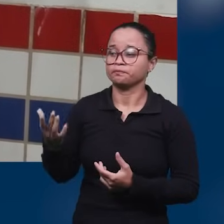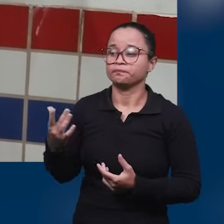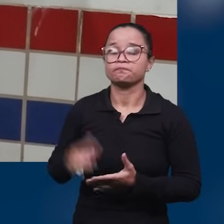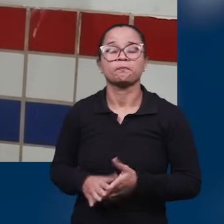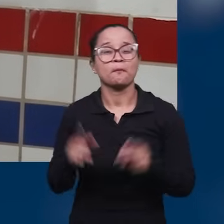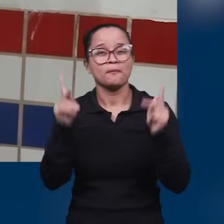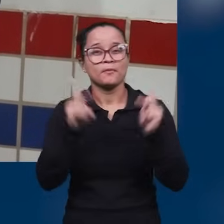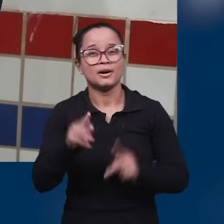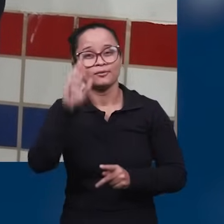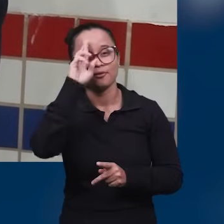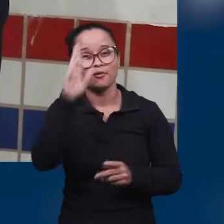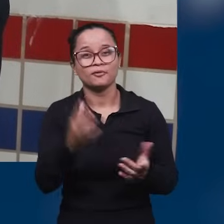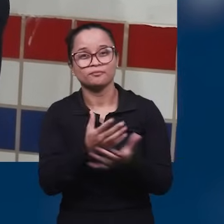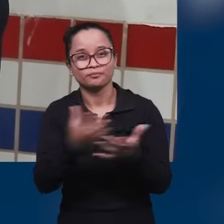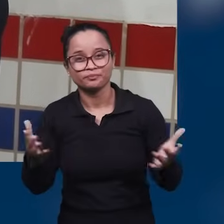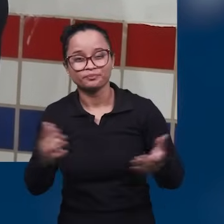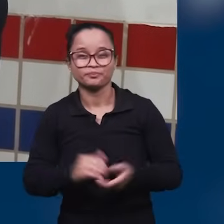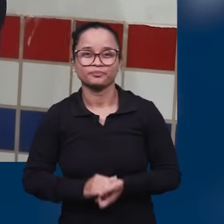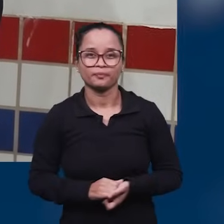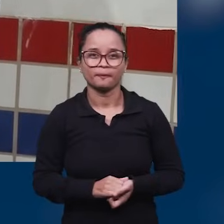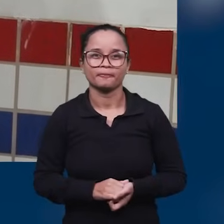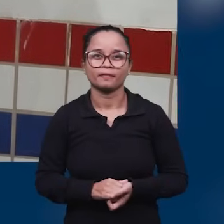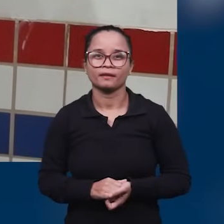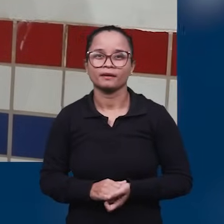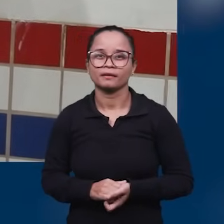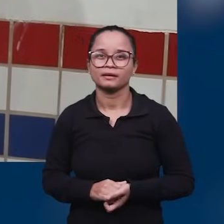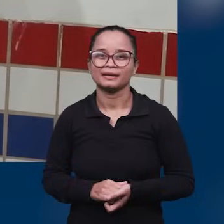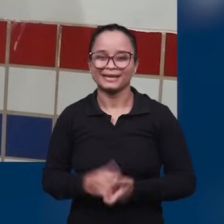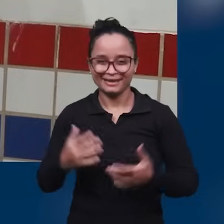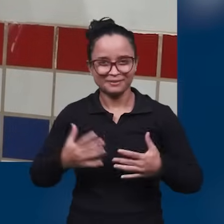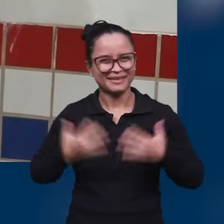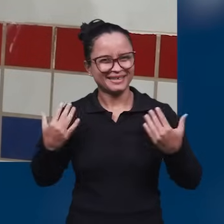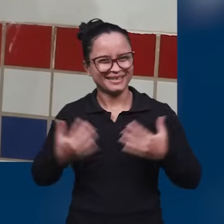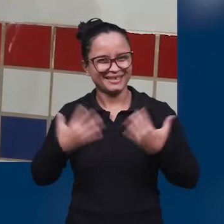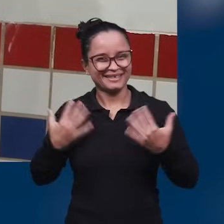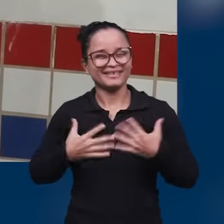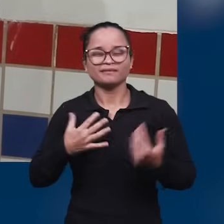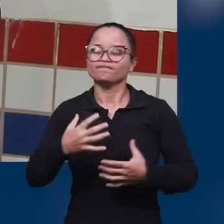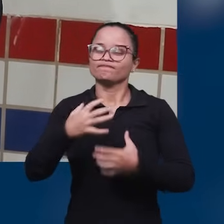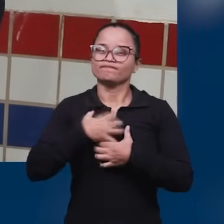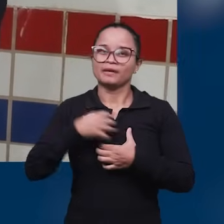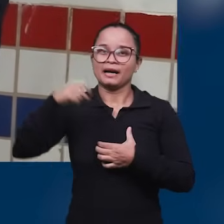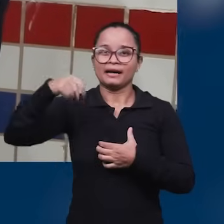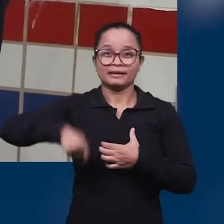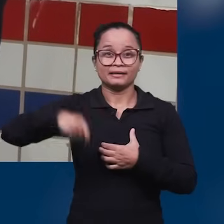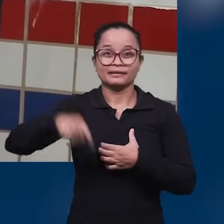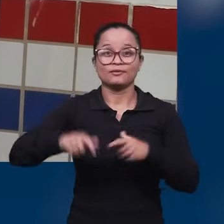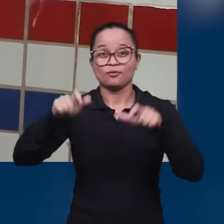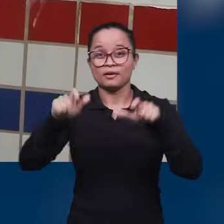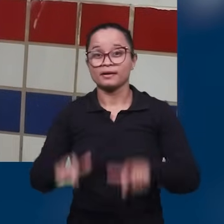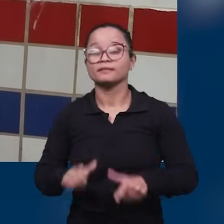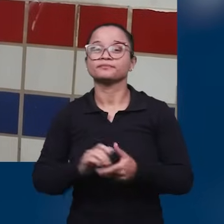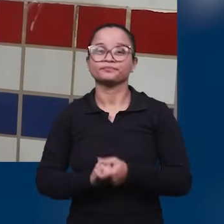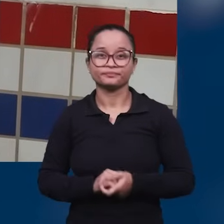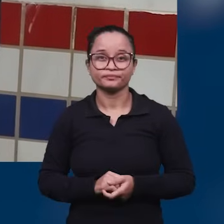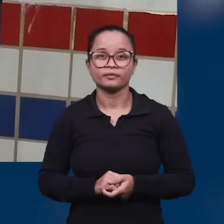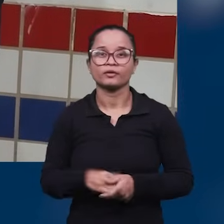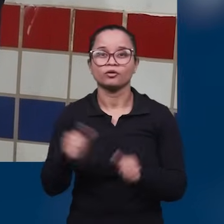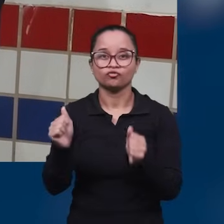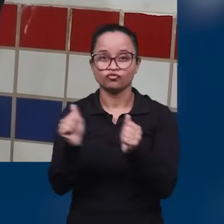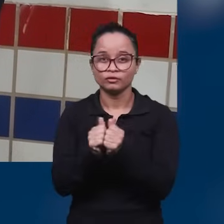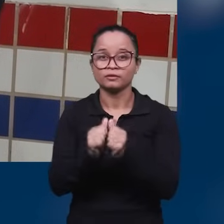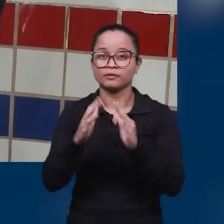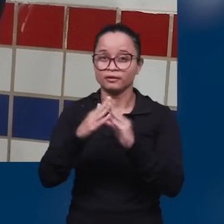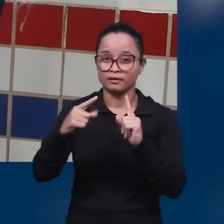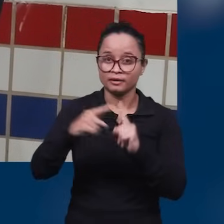imensa alegria estarmos aqui em Açailândia, onde juntamos com as igrejas aqui da nossa área. E logo